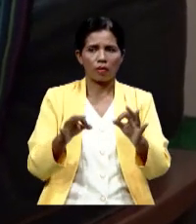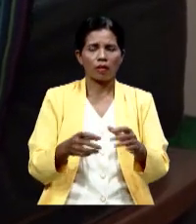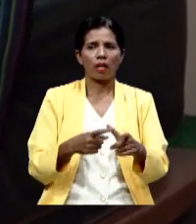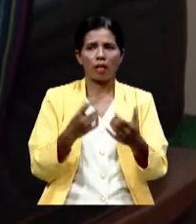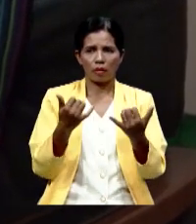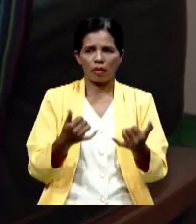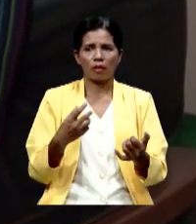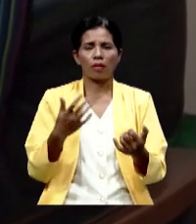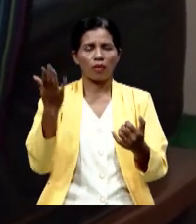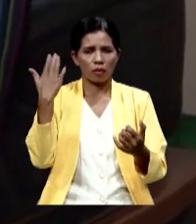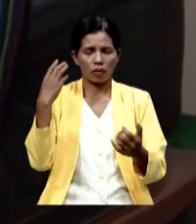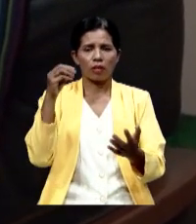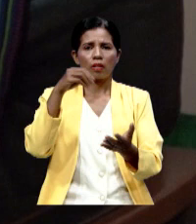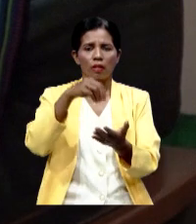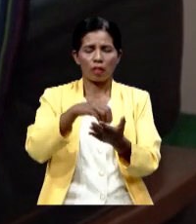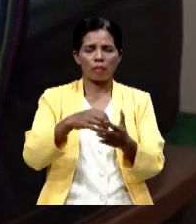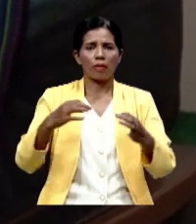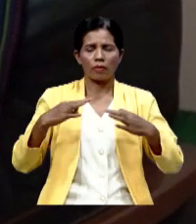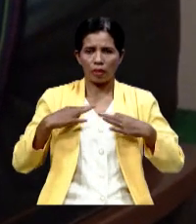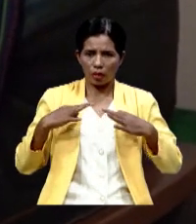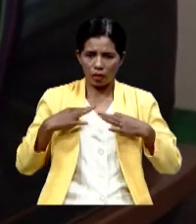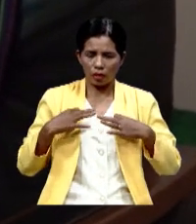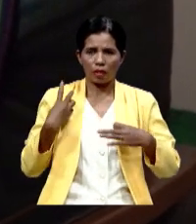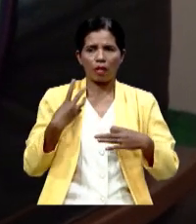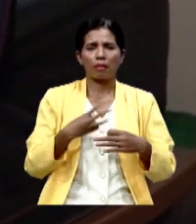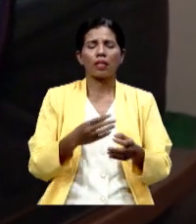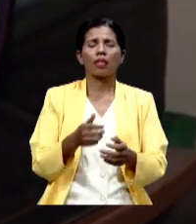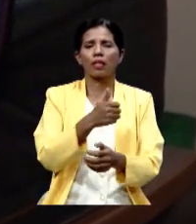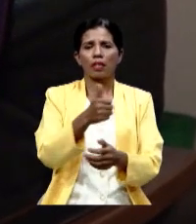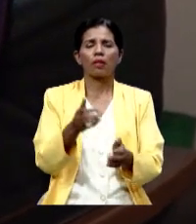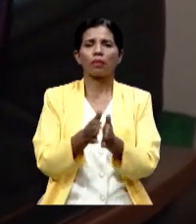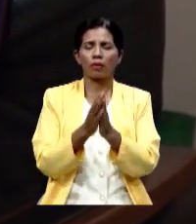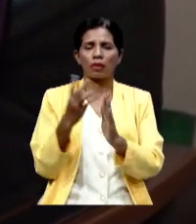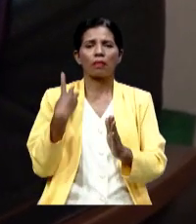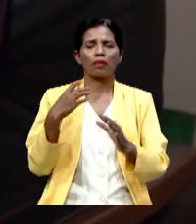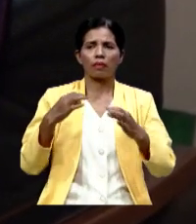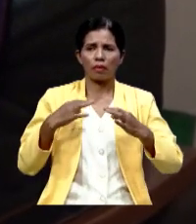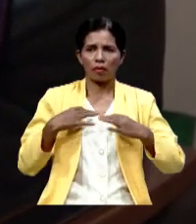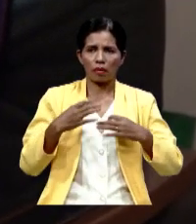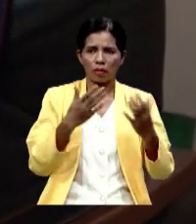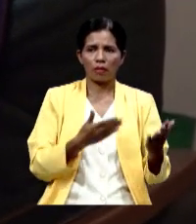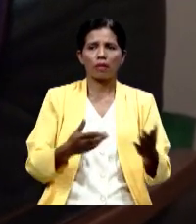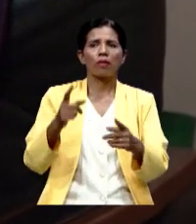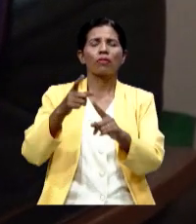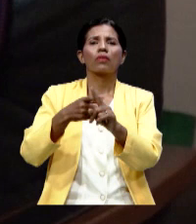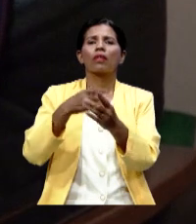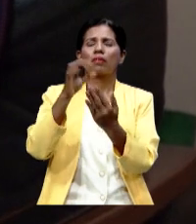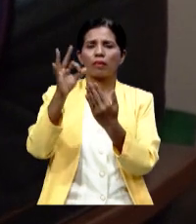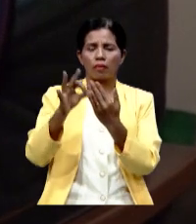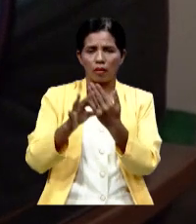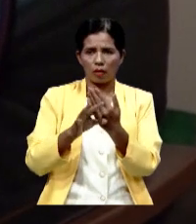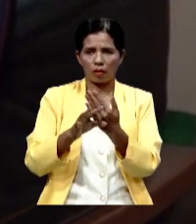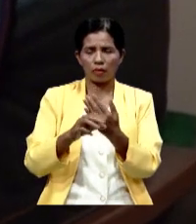Portanto, antes estamos em férias judiciais, à medida que a minha férias, né? Tem que estar em fevereiro. Para